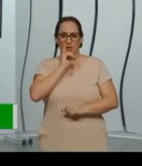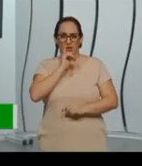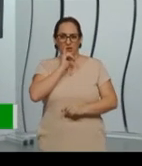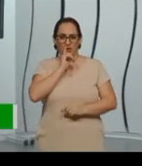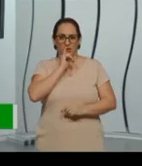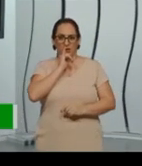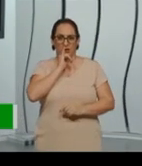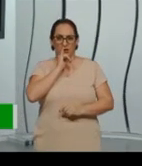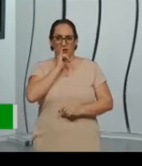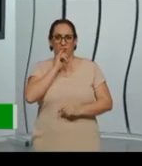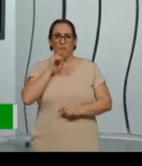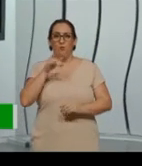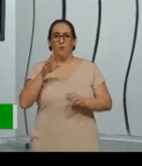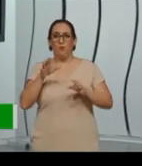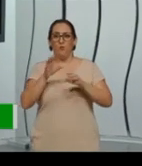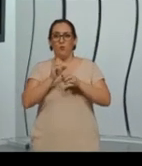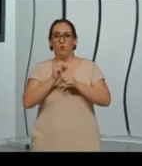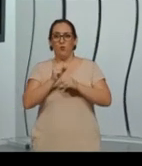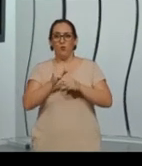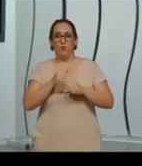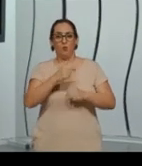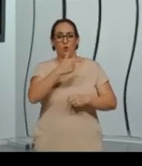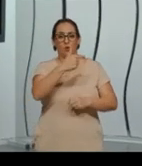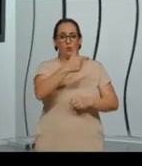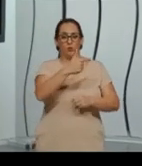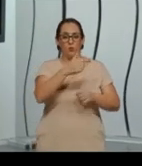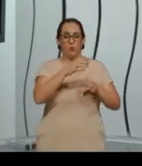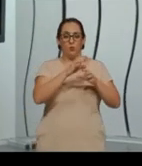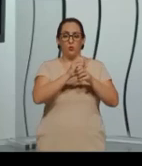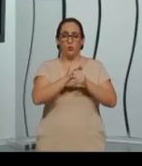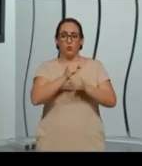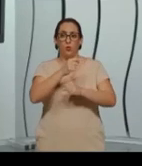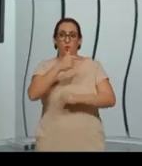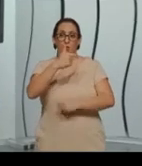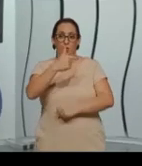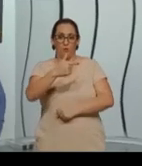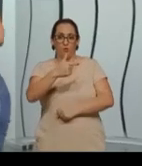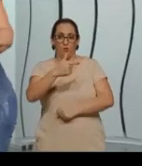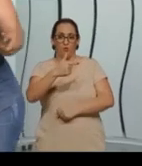com mais 2, é fácil.